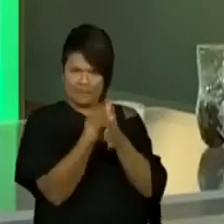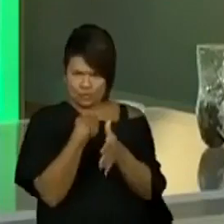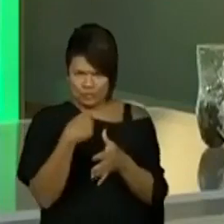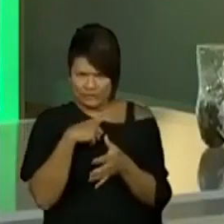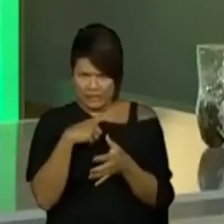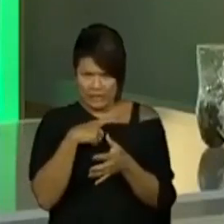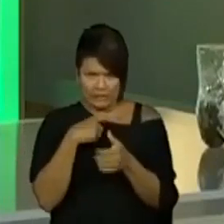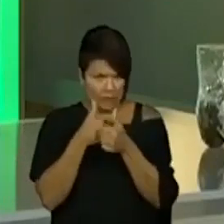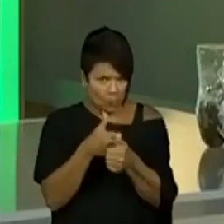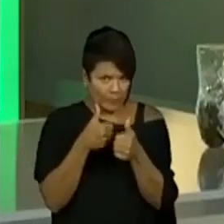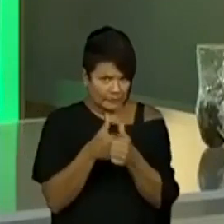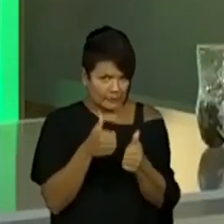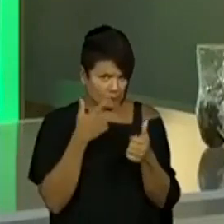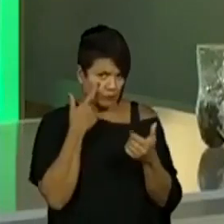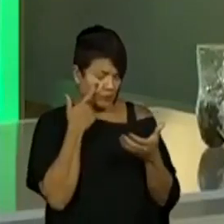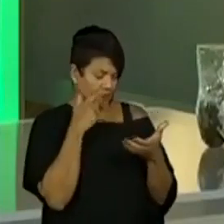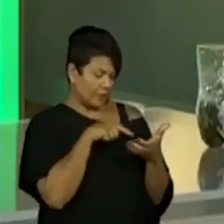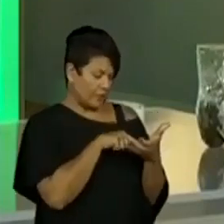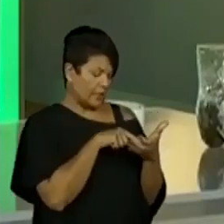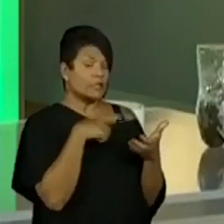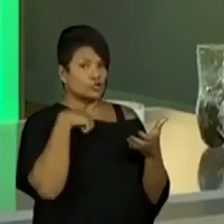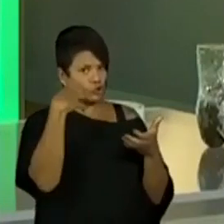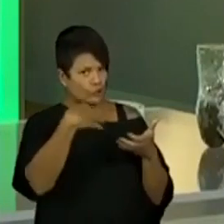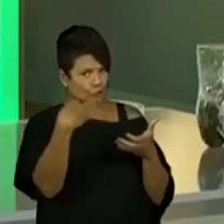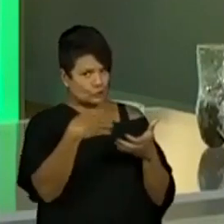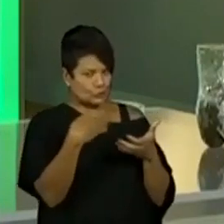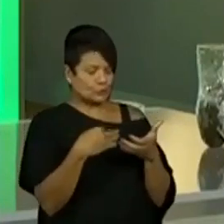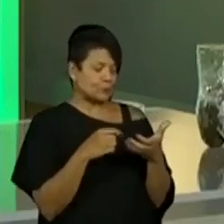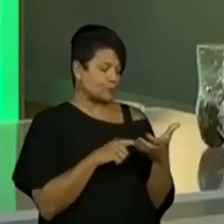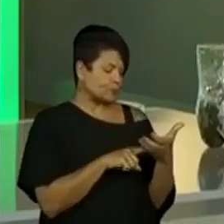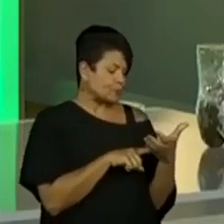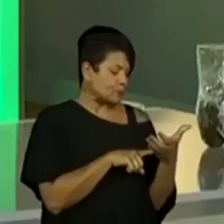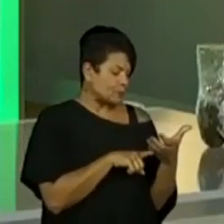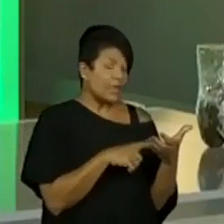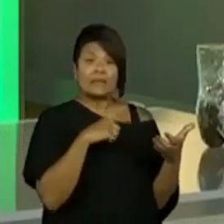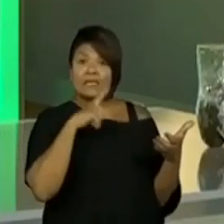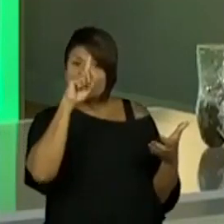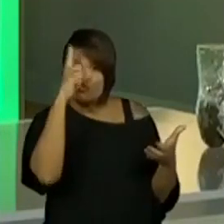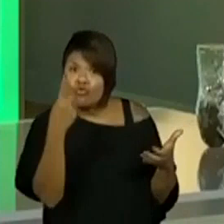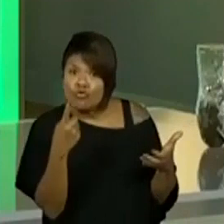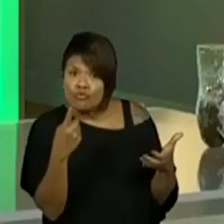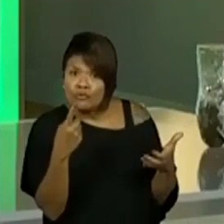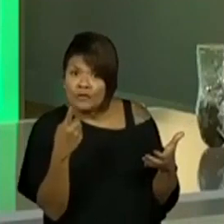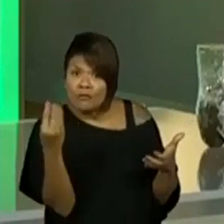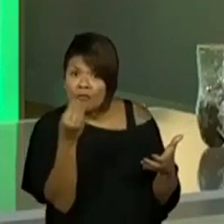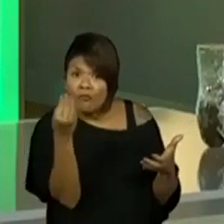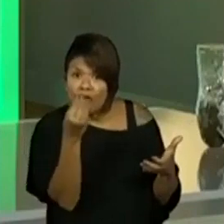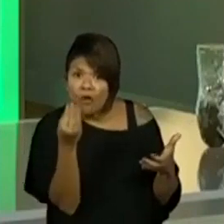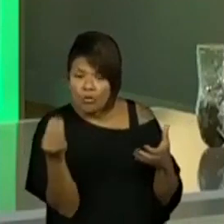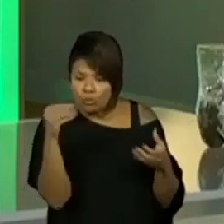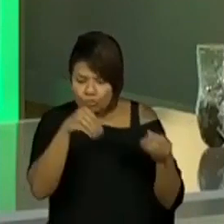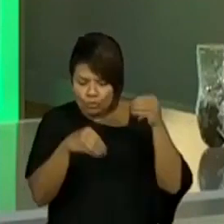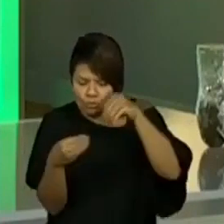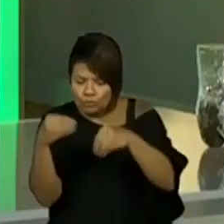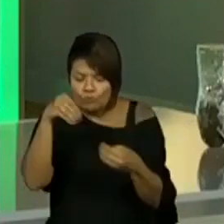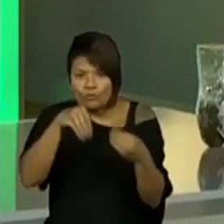mundo acompanhando direitinho. Se tiver alguma dúvida sobre como monta o experimento